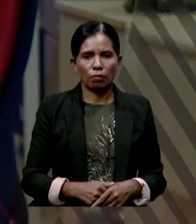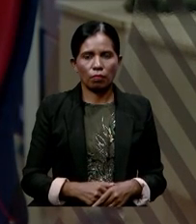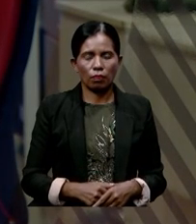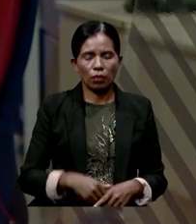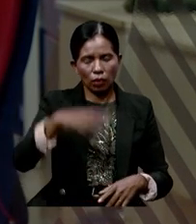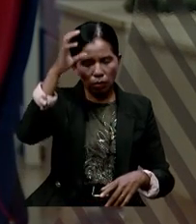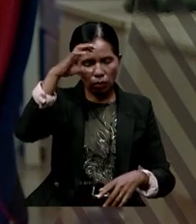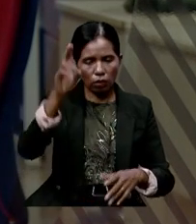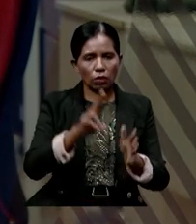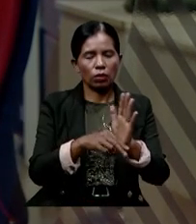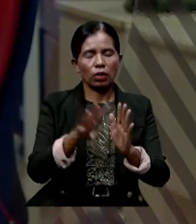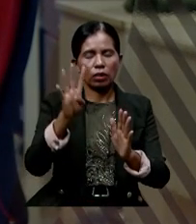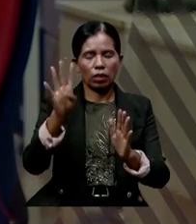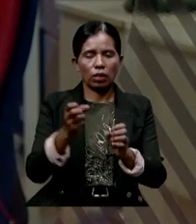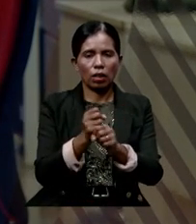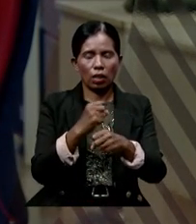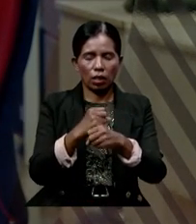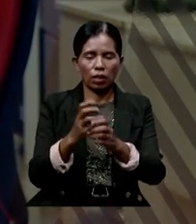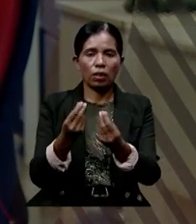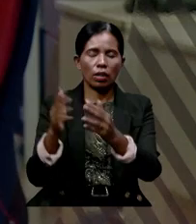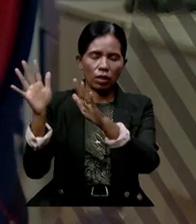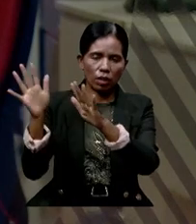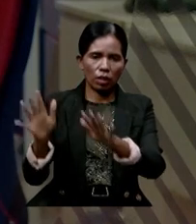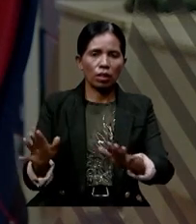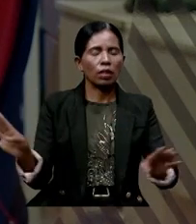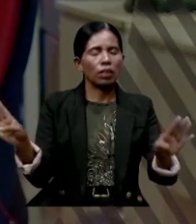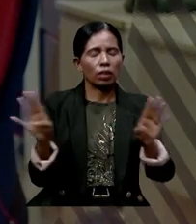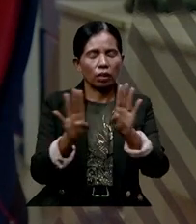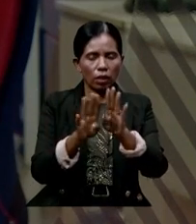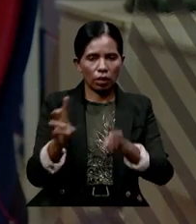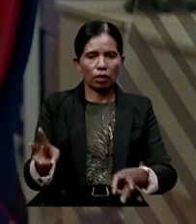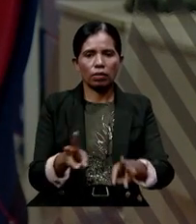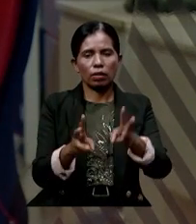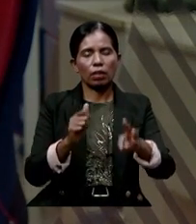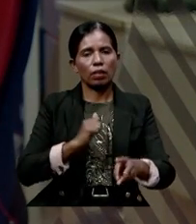Udan durante ora sa terresulta rai halai huritaka istrada manutasi Einaro.